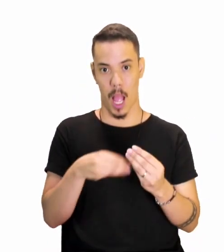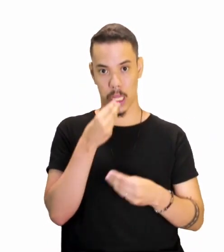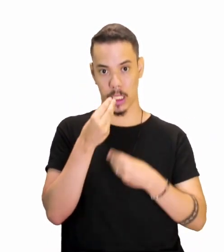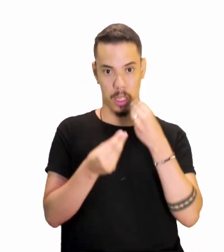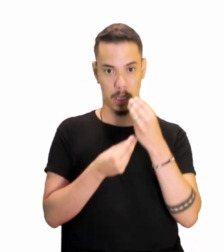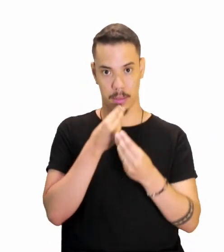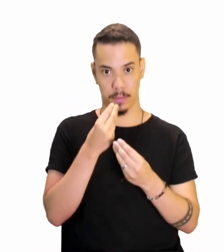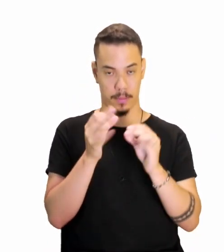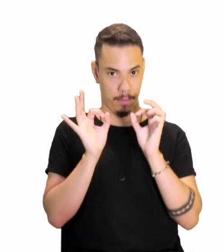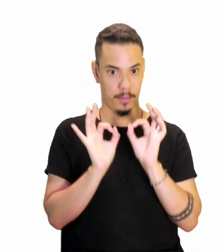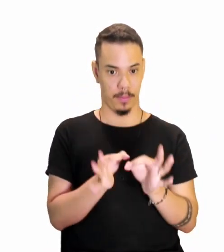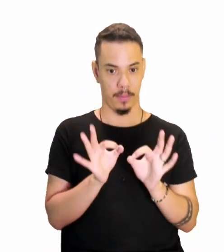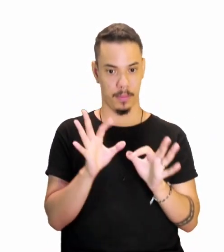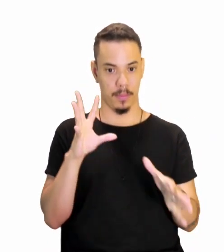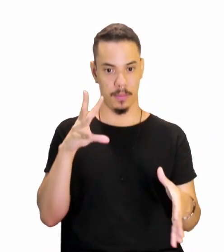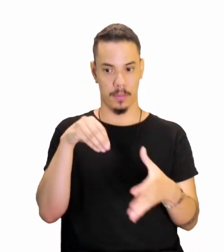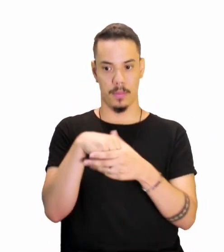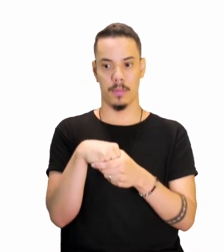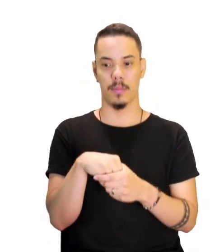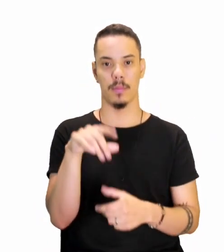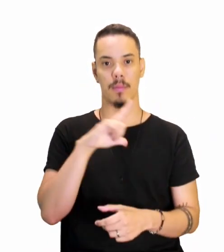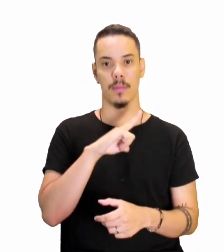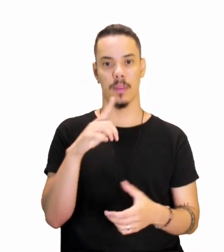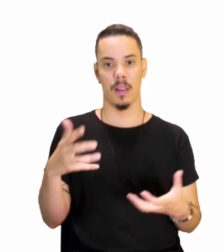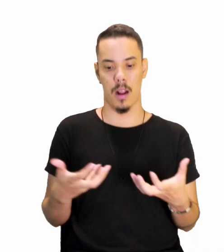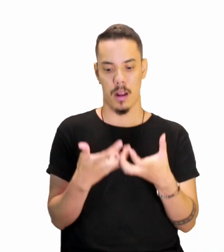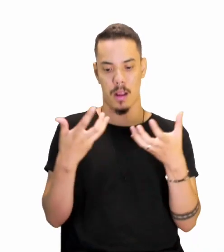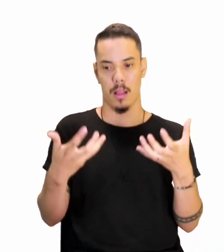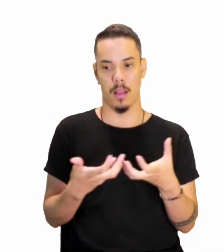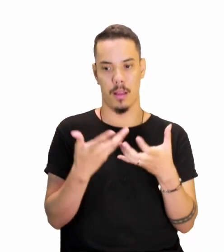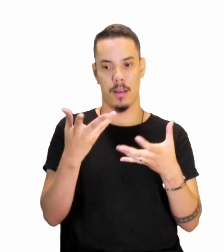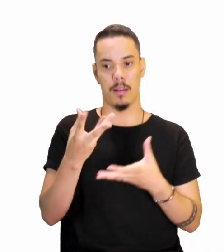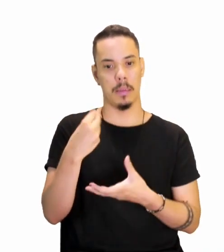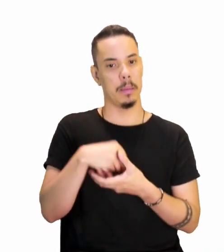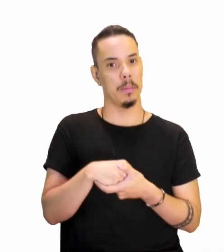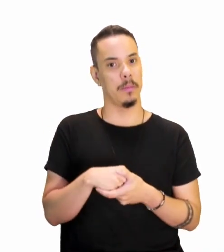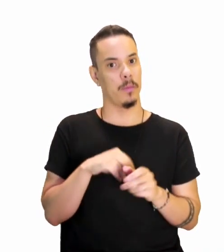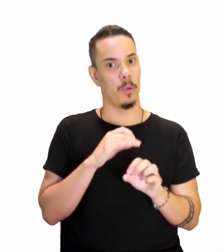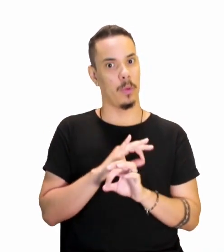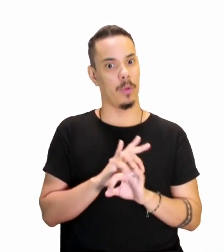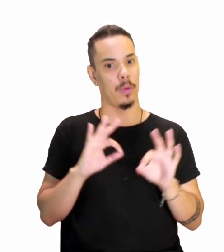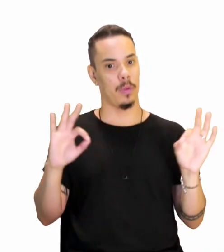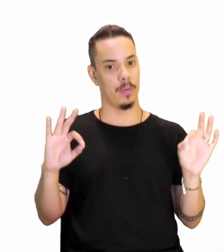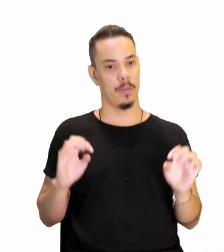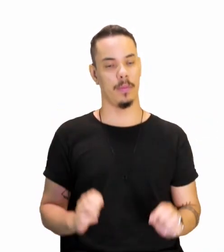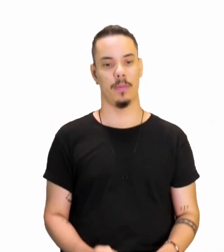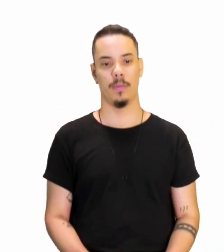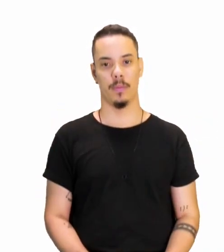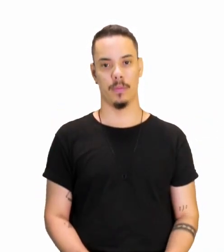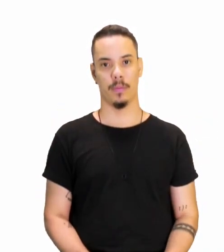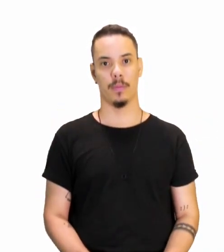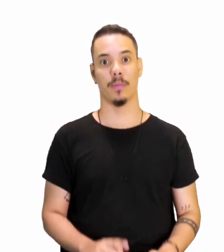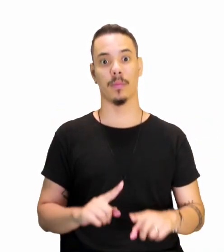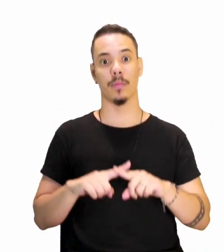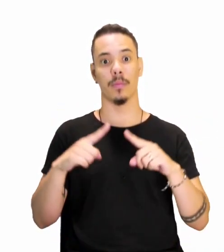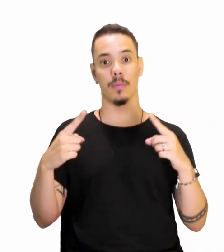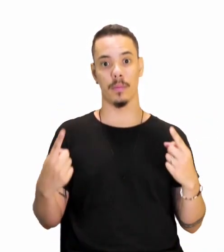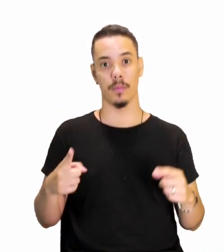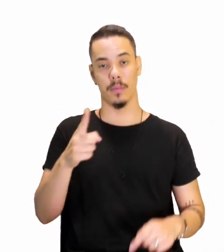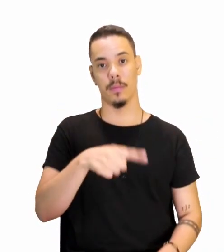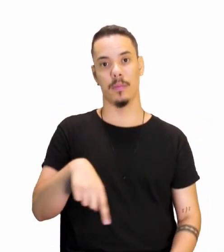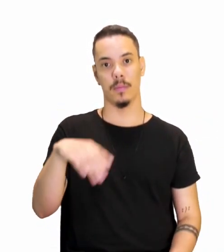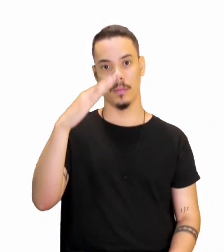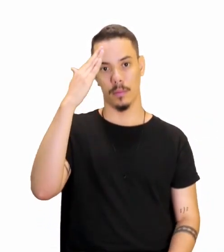alimentação. Pronto, lá que tem lá na saladinha, ótimo. Então, entendendo, quando eu tenho